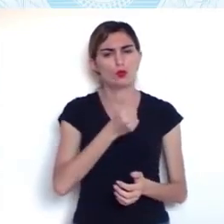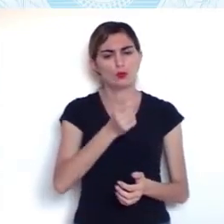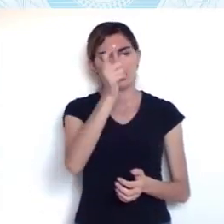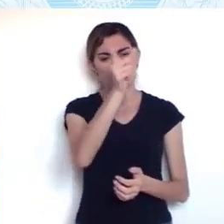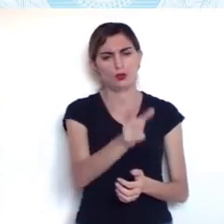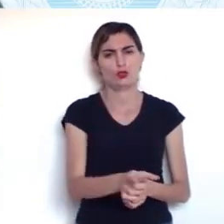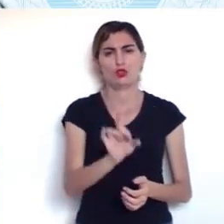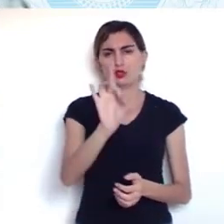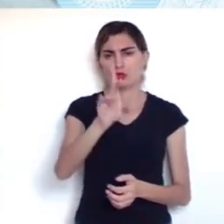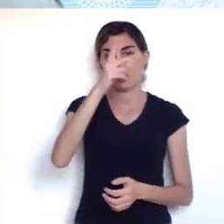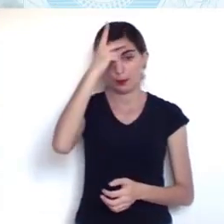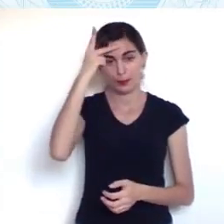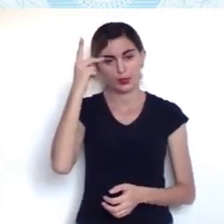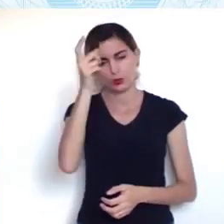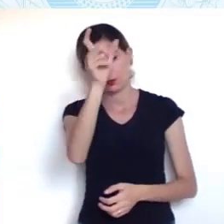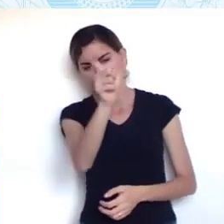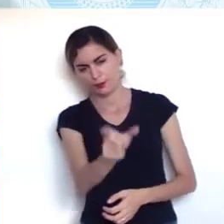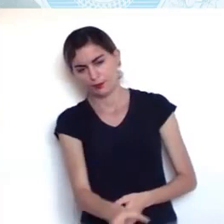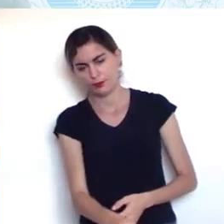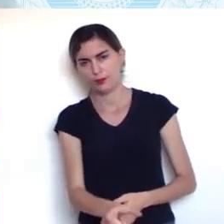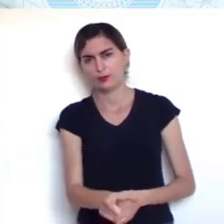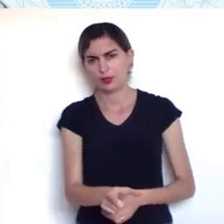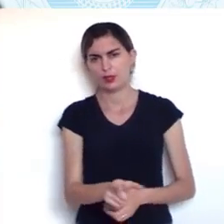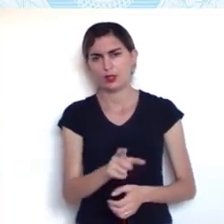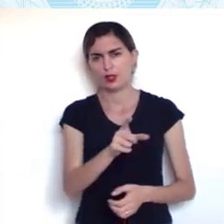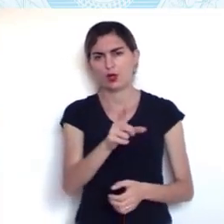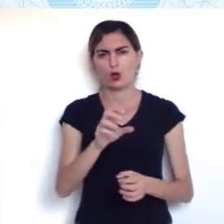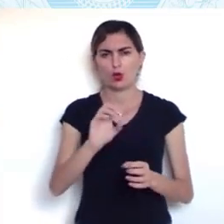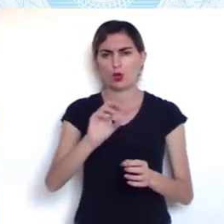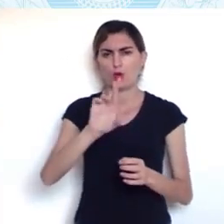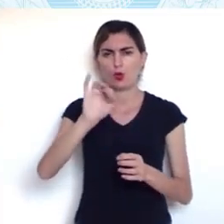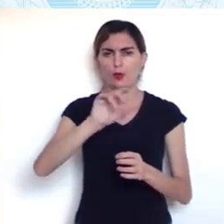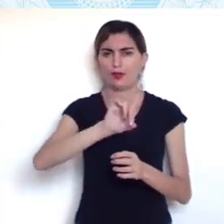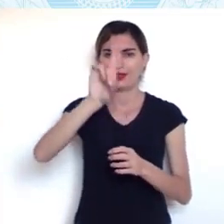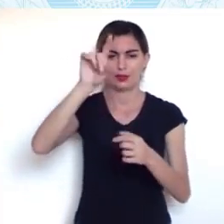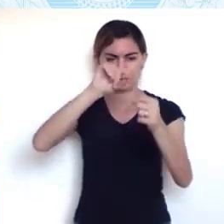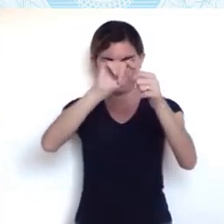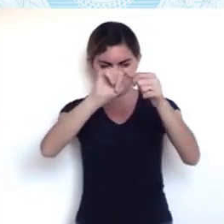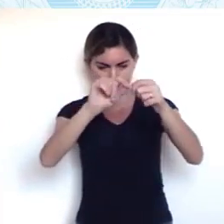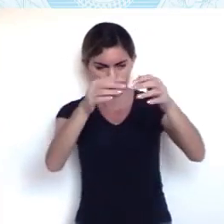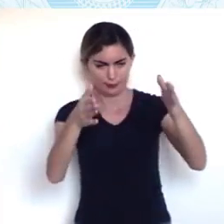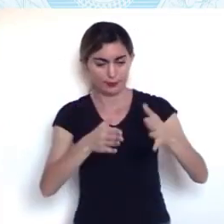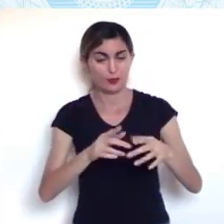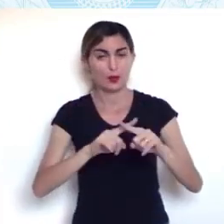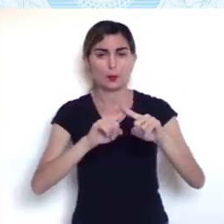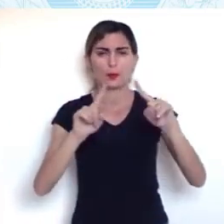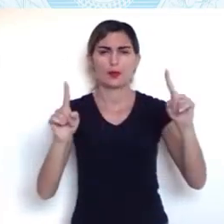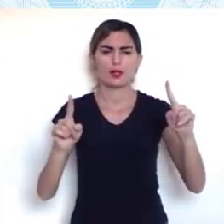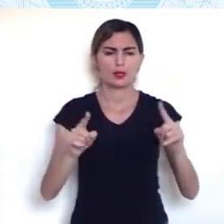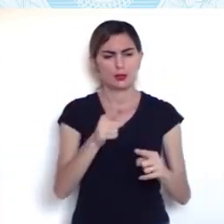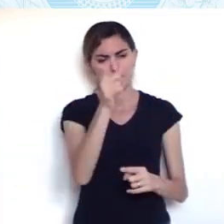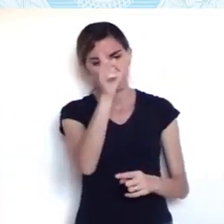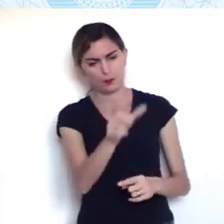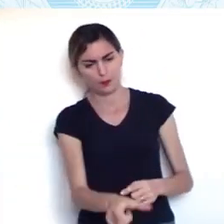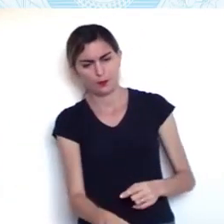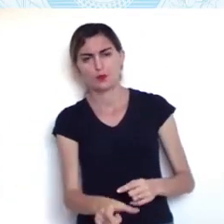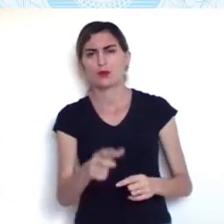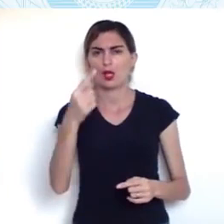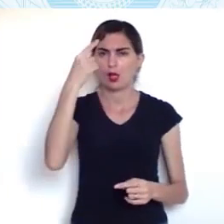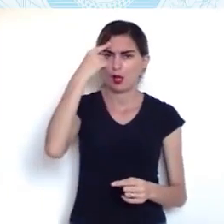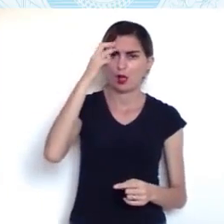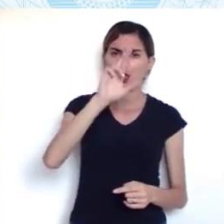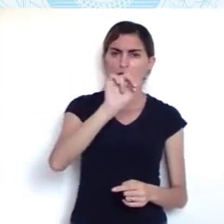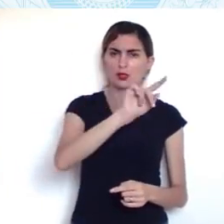homem não só uma criatura, espectadora da obra de Deus, mas dotado